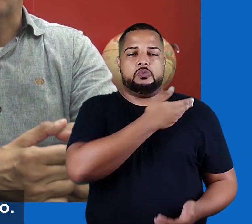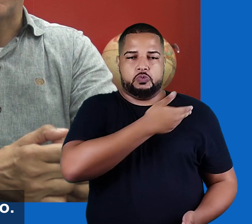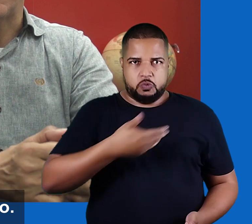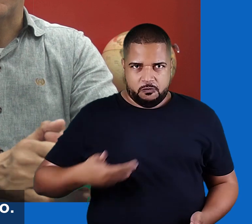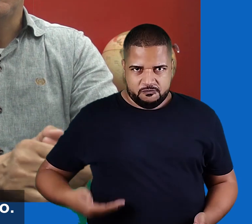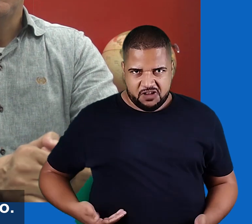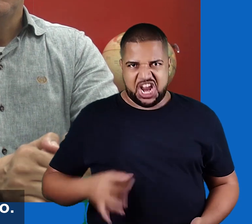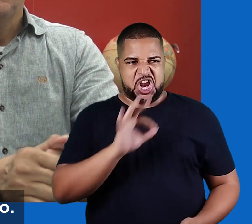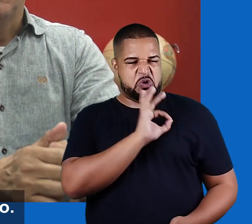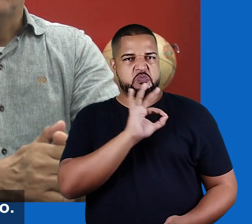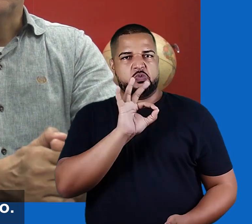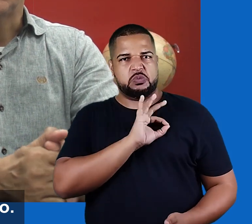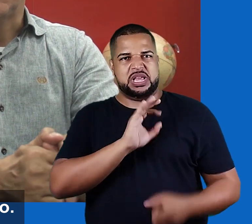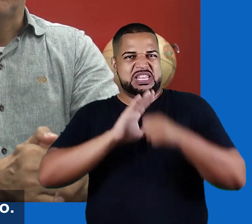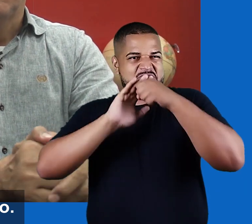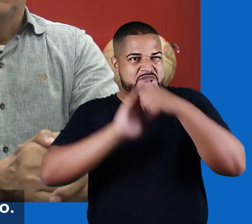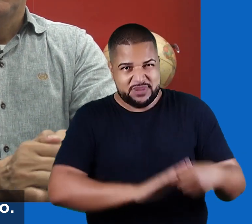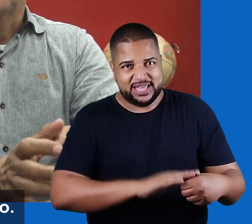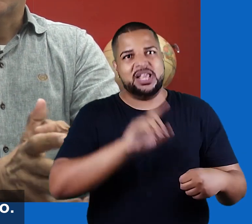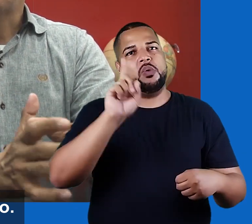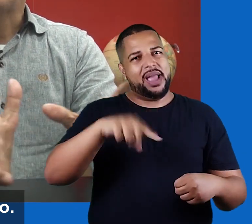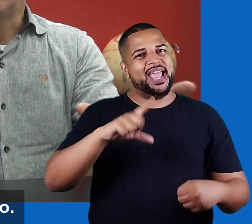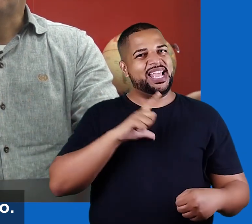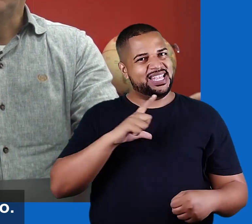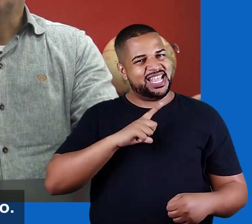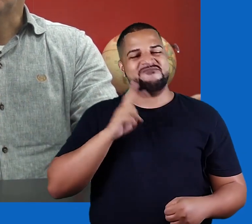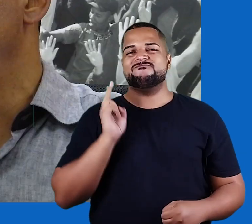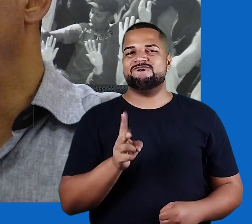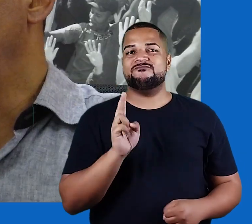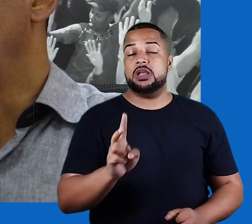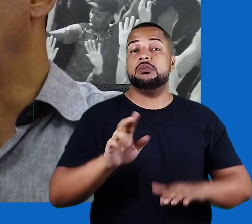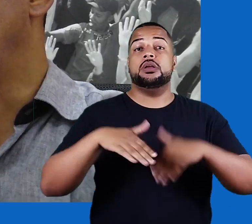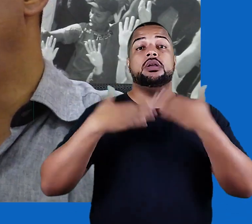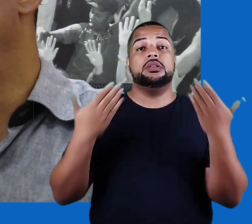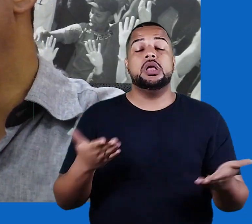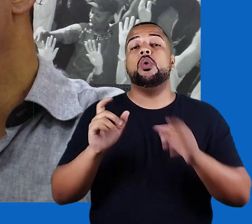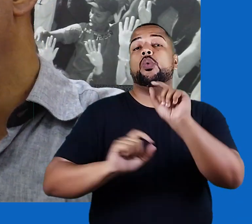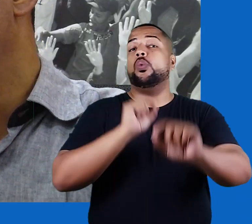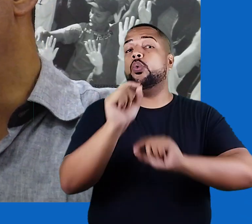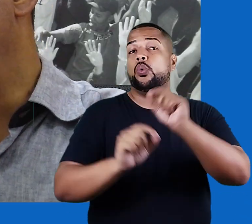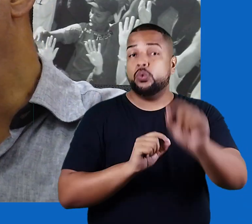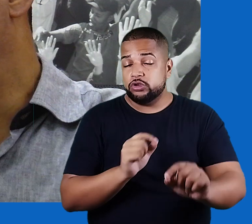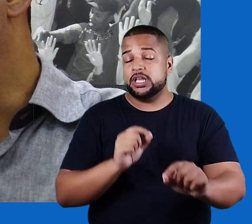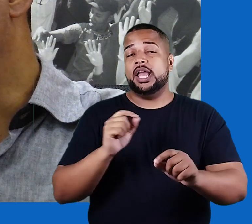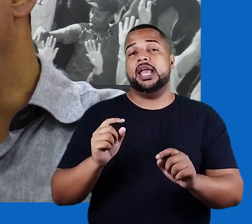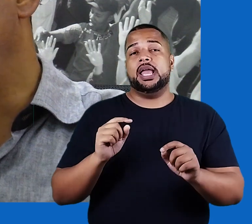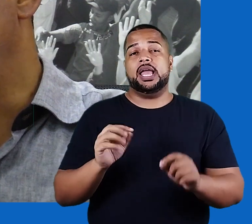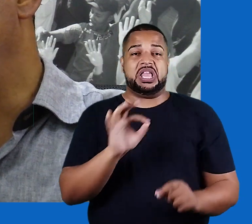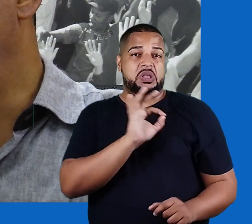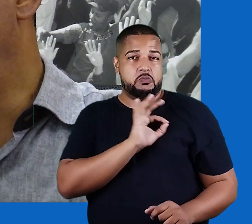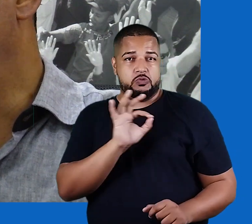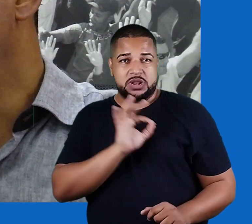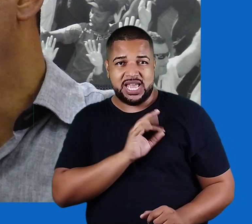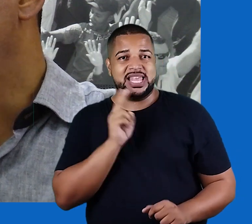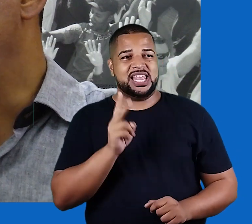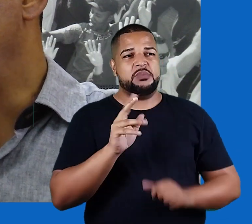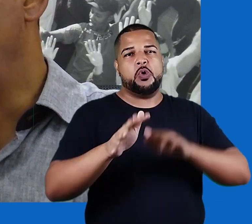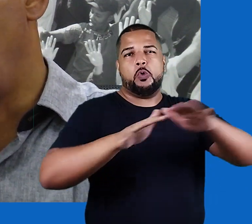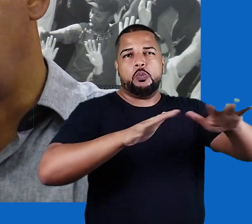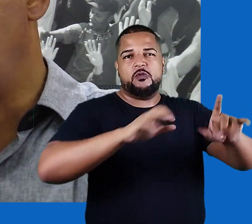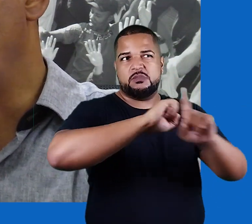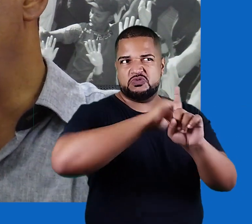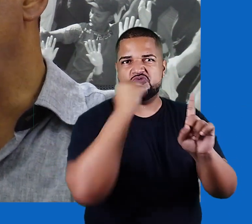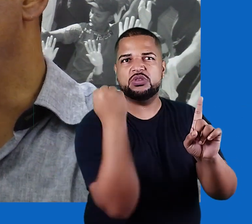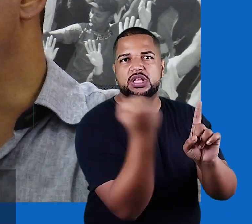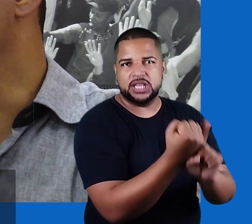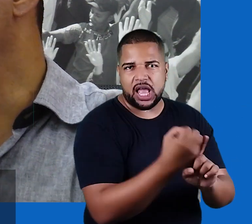do Estado era, vamos dizer assim, já era padrão, né? Então, qualquer órgão da segurança pública tratava